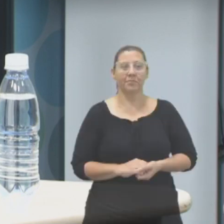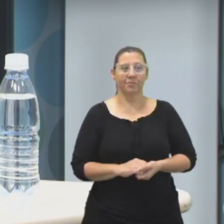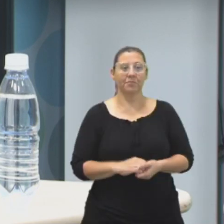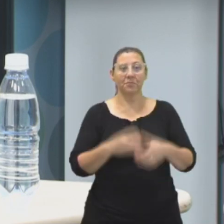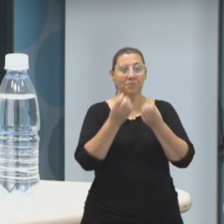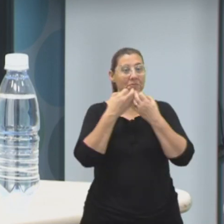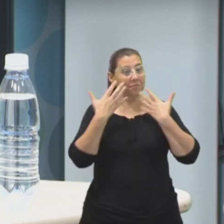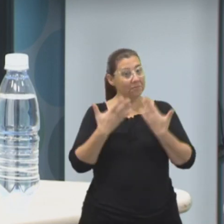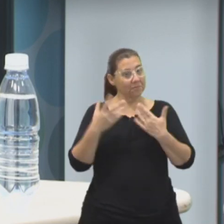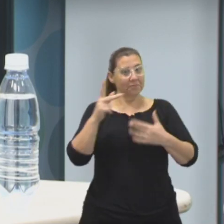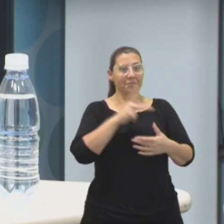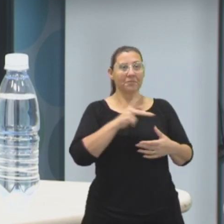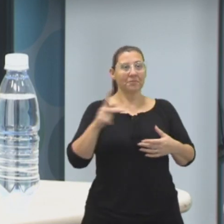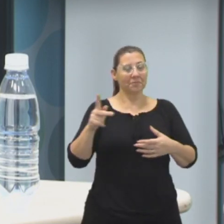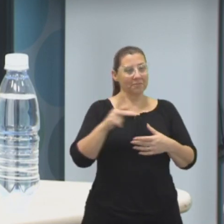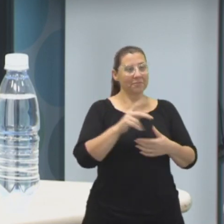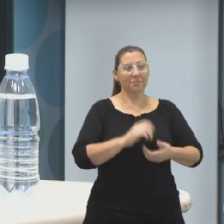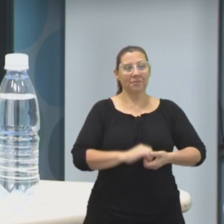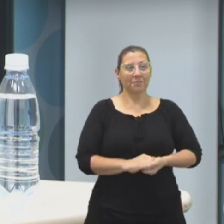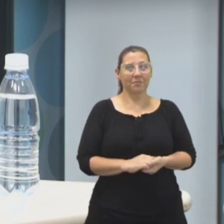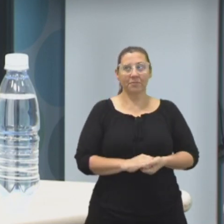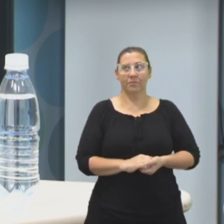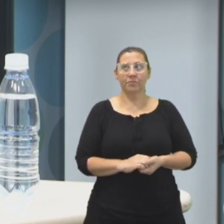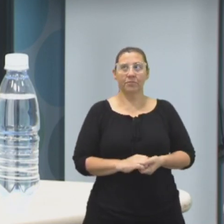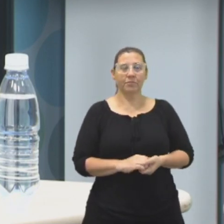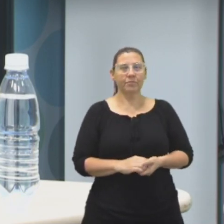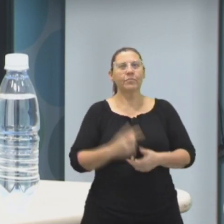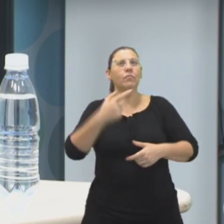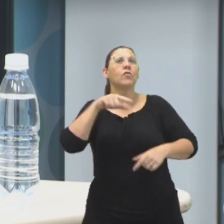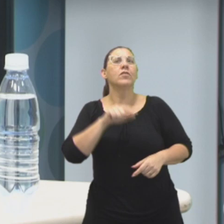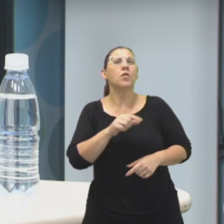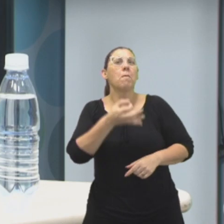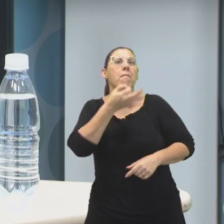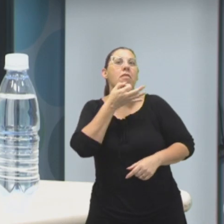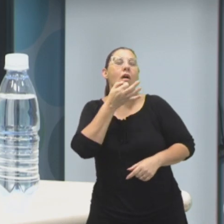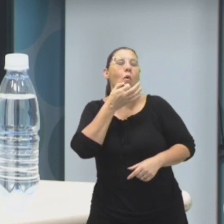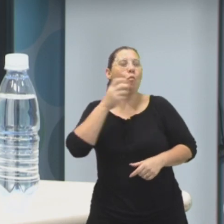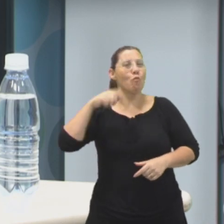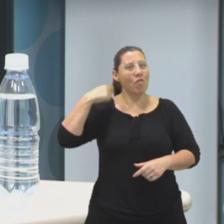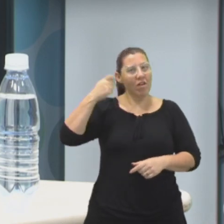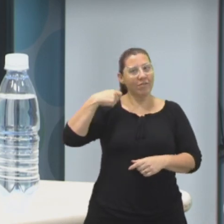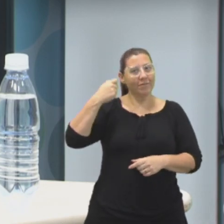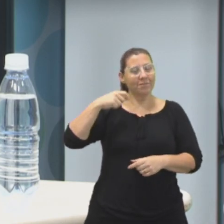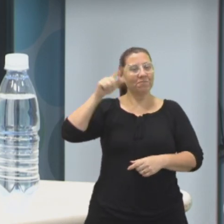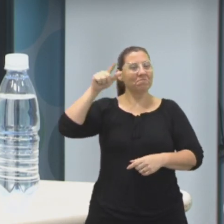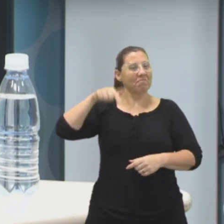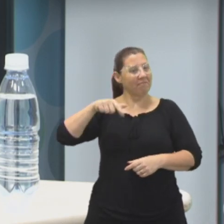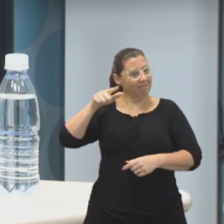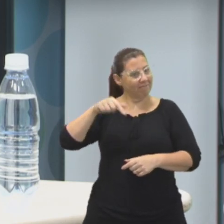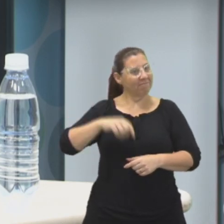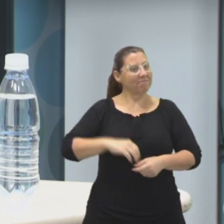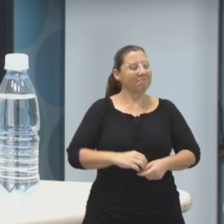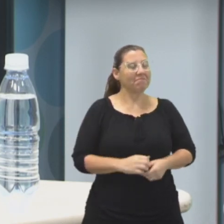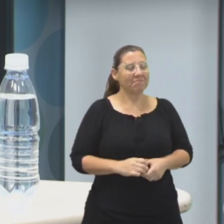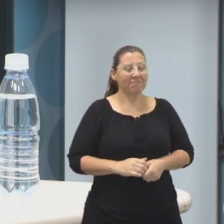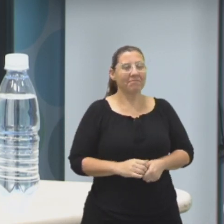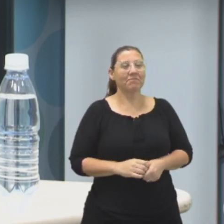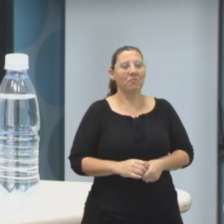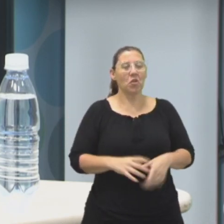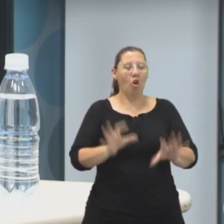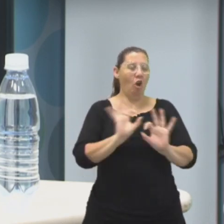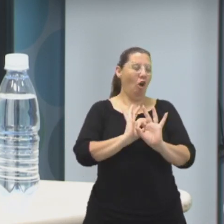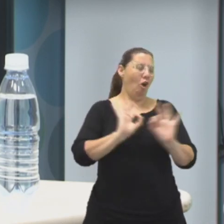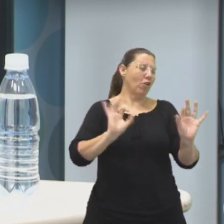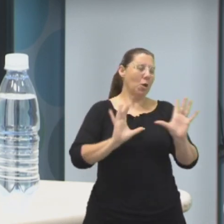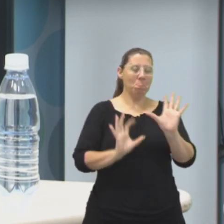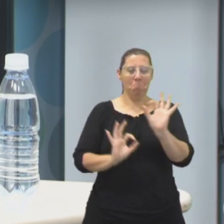Muito bem, professora Sandra. Olá. O que achou do vídeo, professor Ademir? Eu achei assim o vídeo de excelente